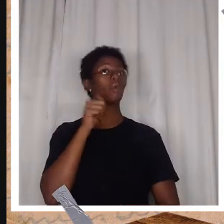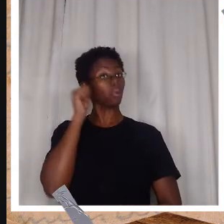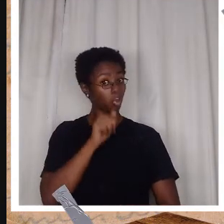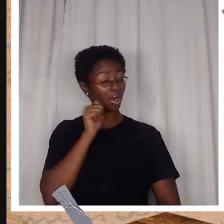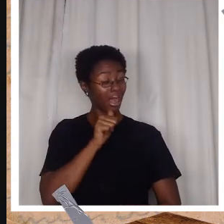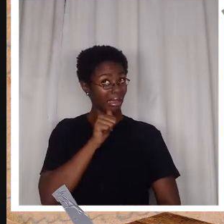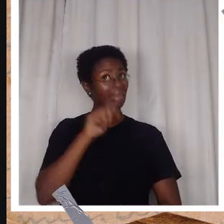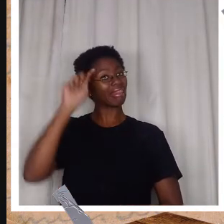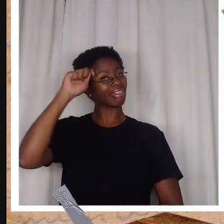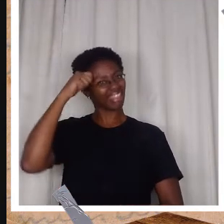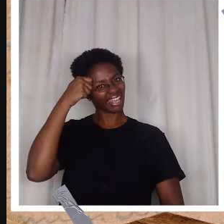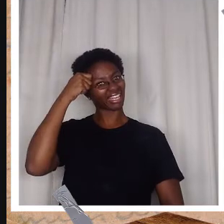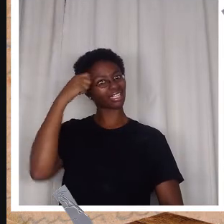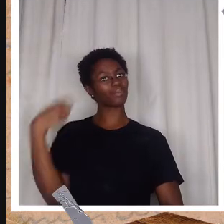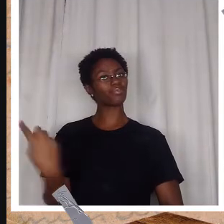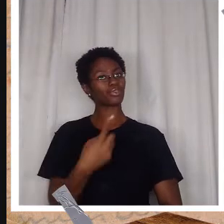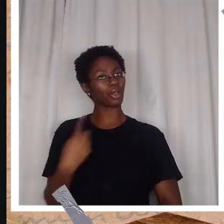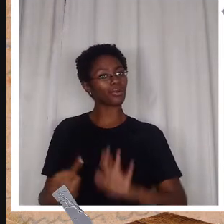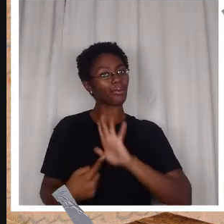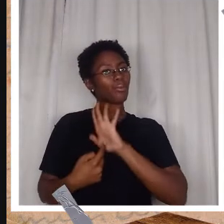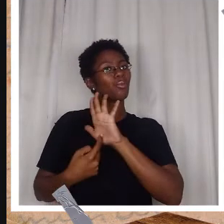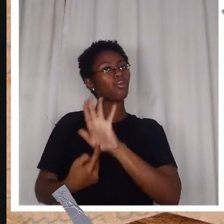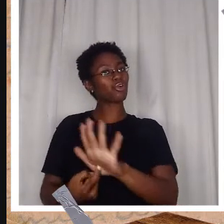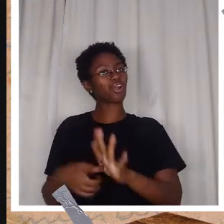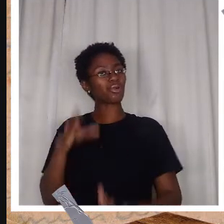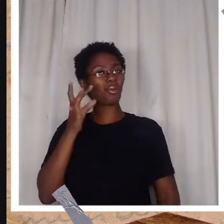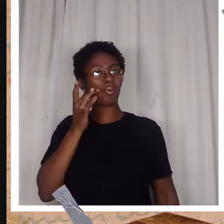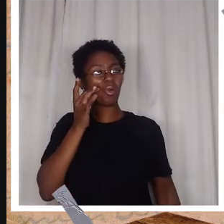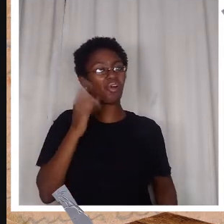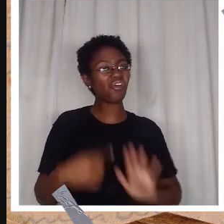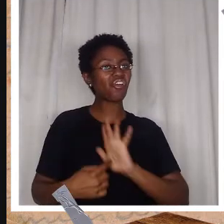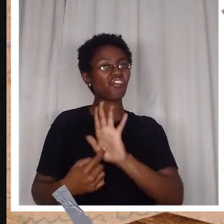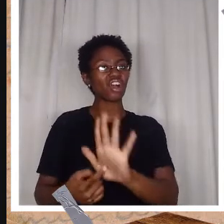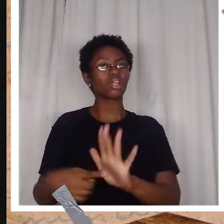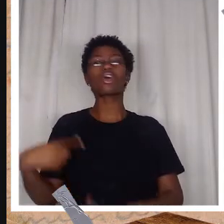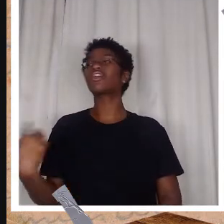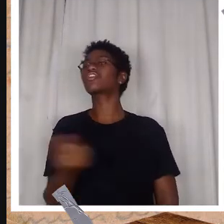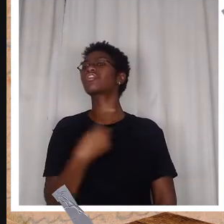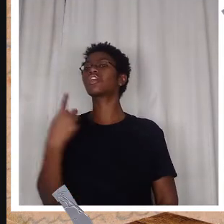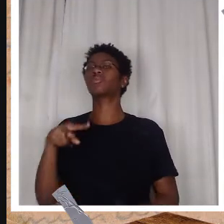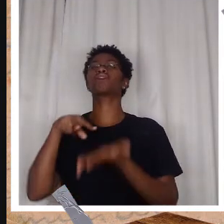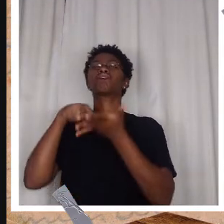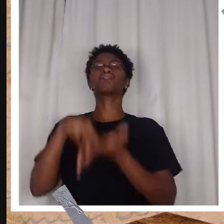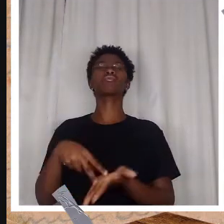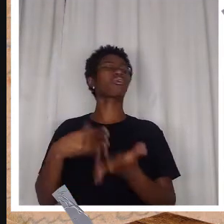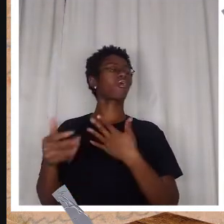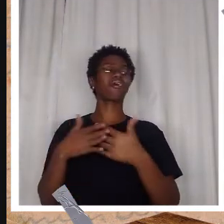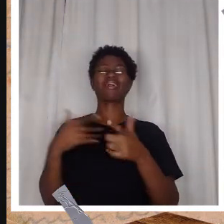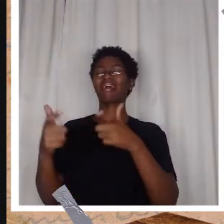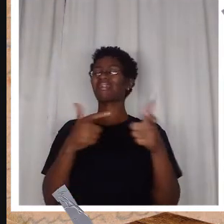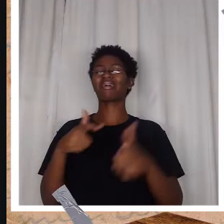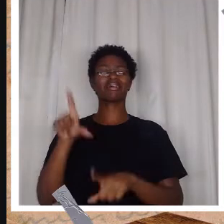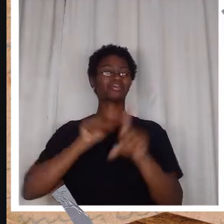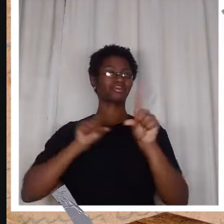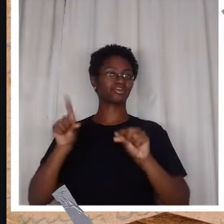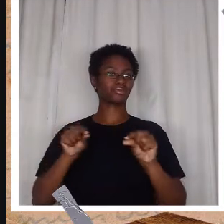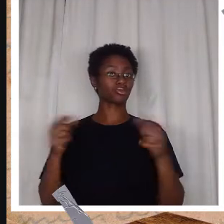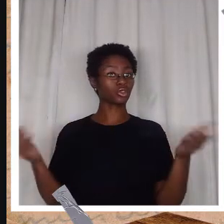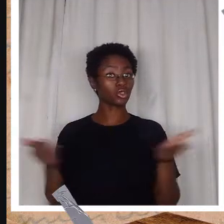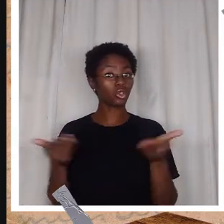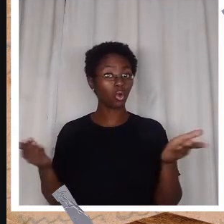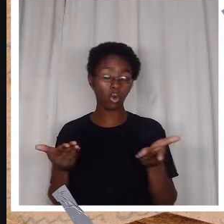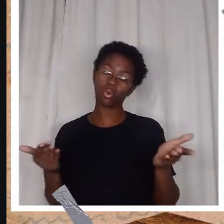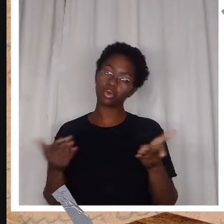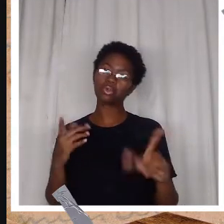Nós estamos aí provando que podemos estar em qualquer lugar. Hoje a gente tem um encontro até